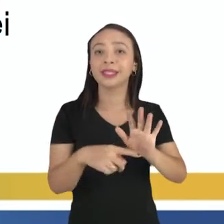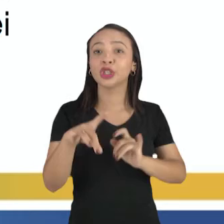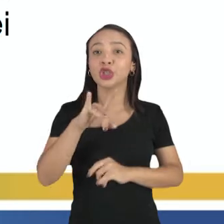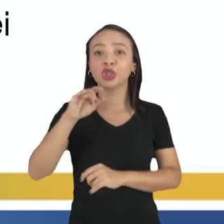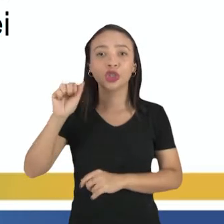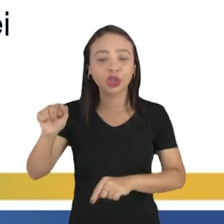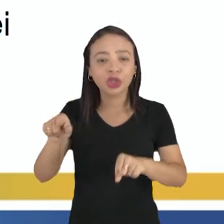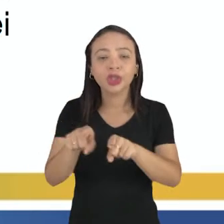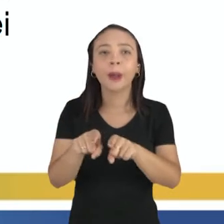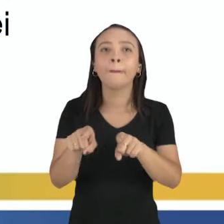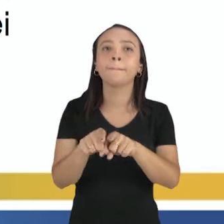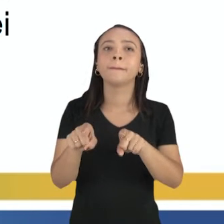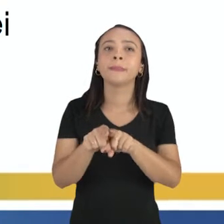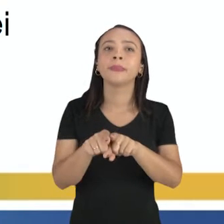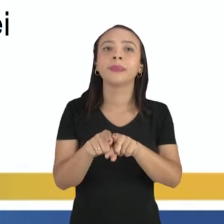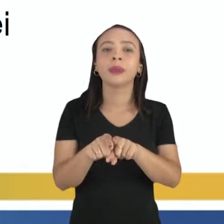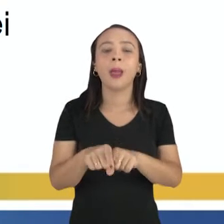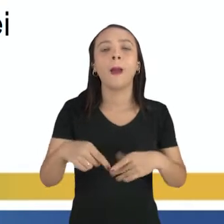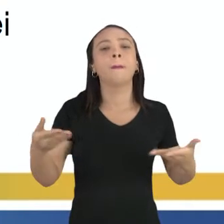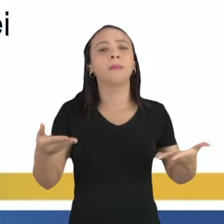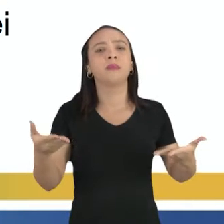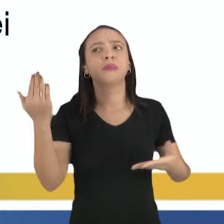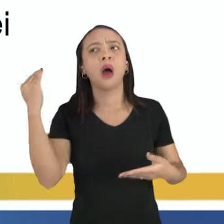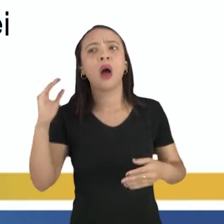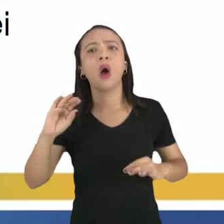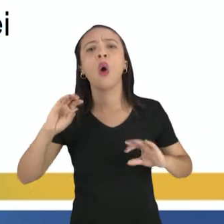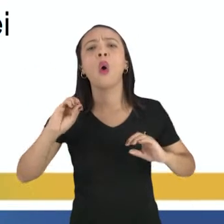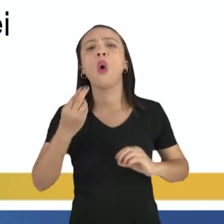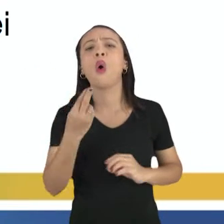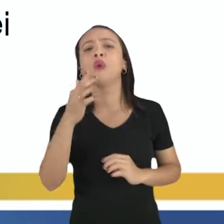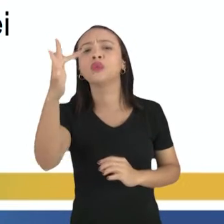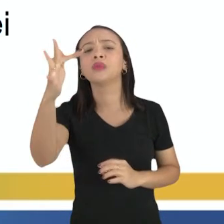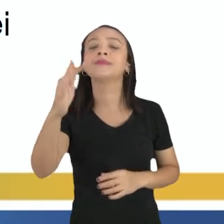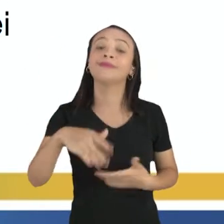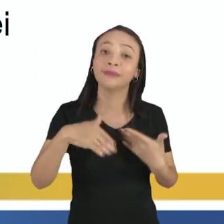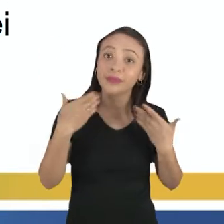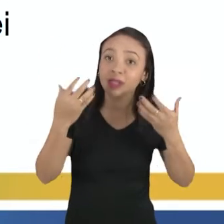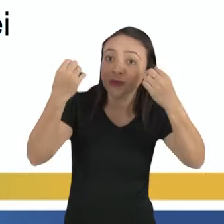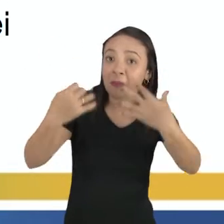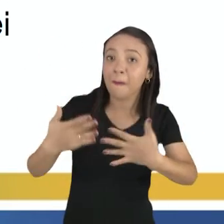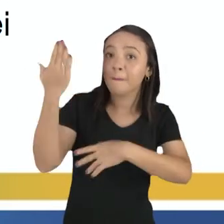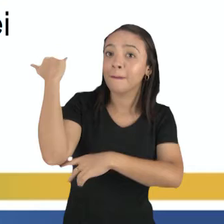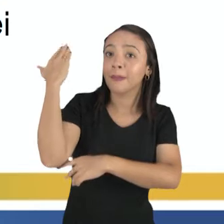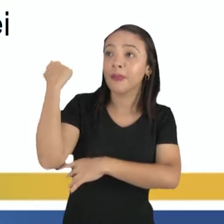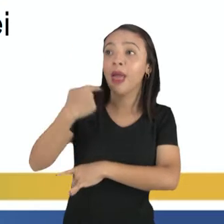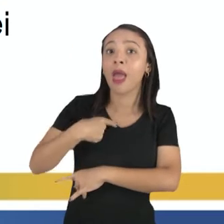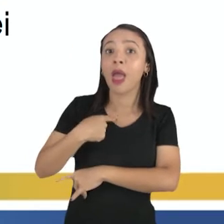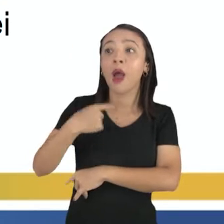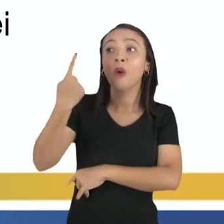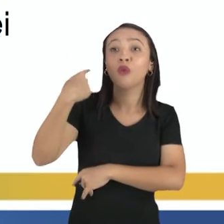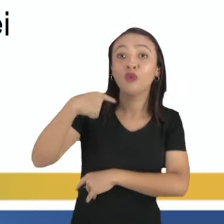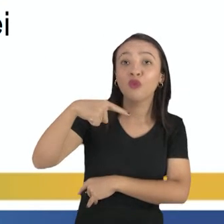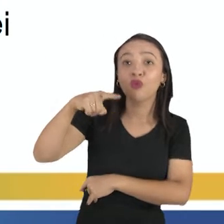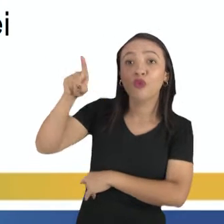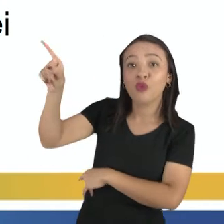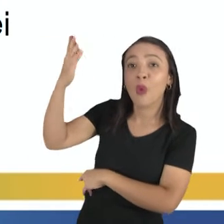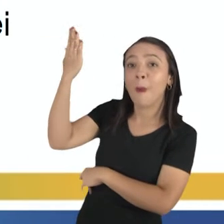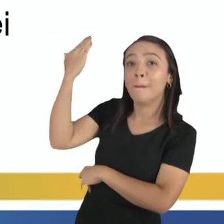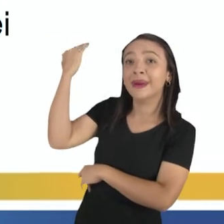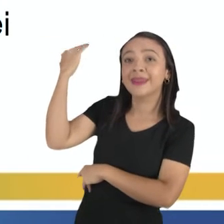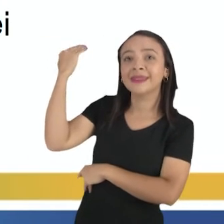datas, falando presente, passado, futuro, do passado. Ele vem, ó, embarquei para a